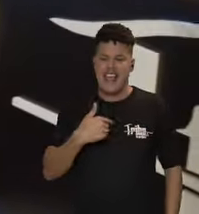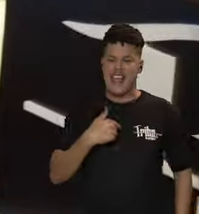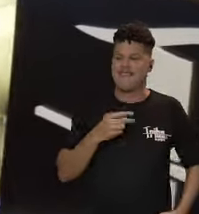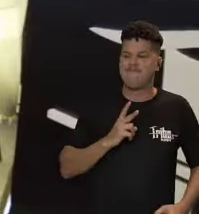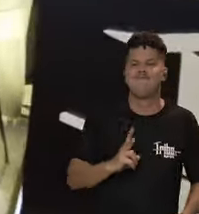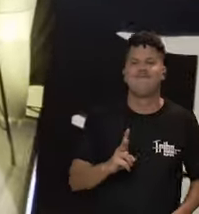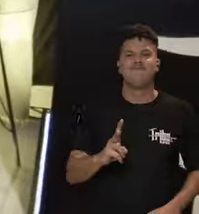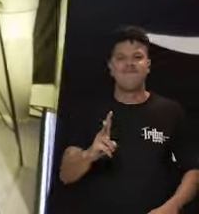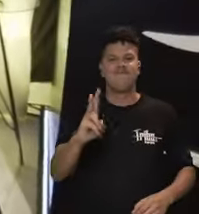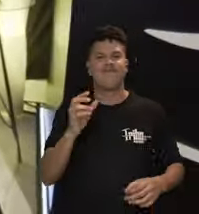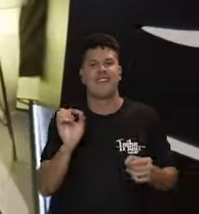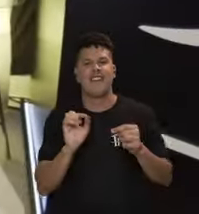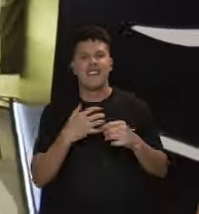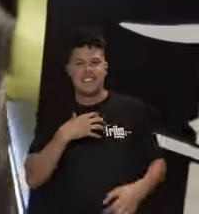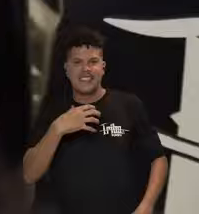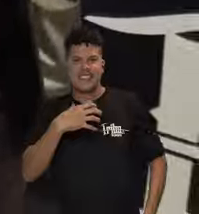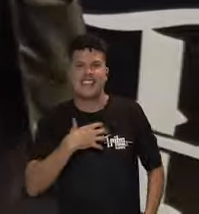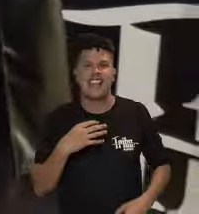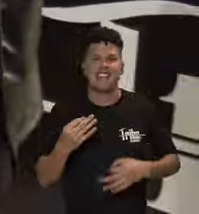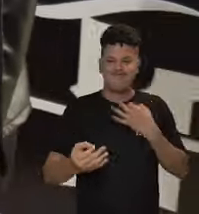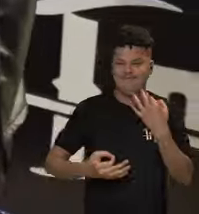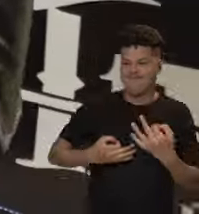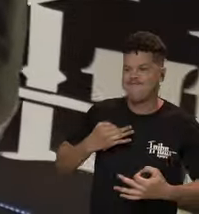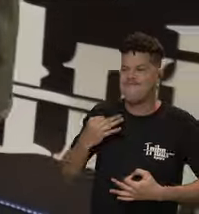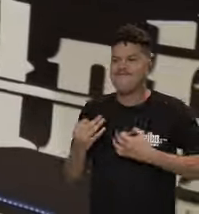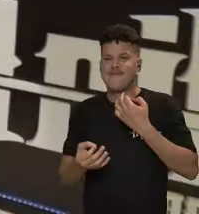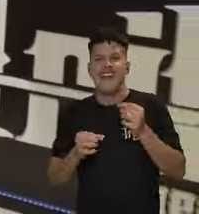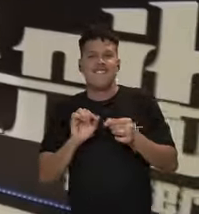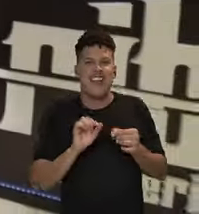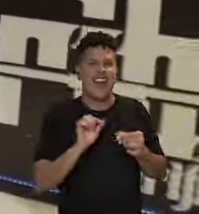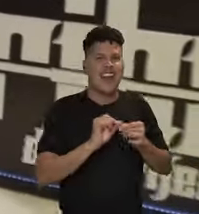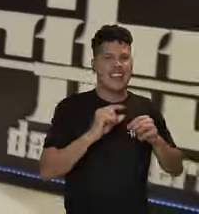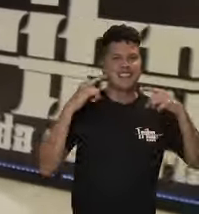sentir prazer, sim. É o que me faz